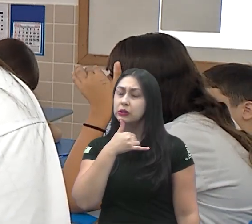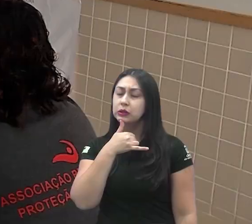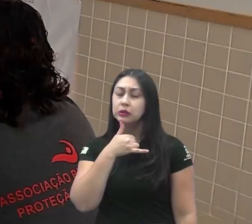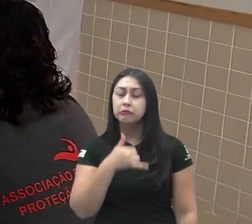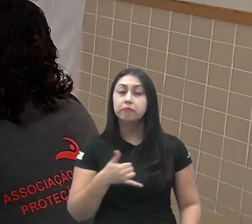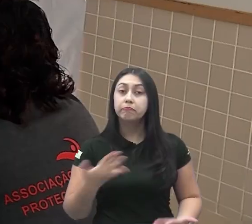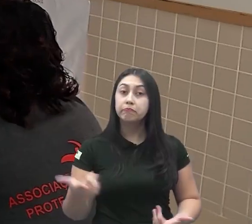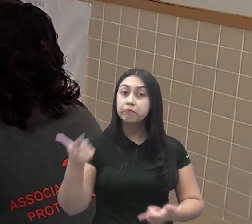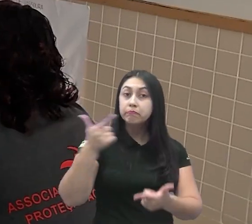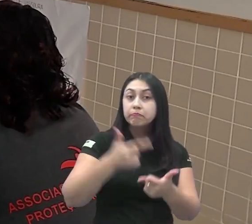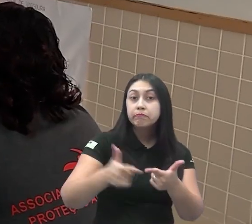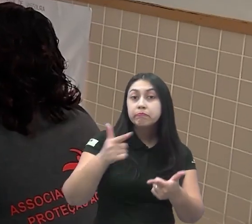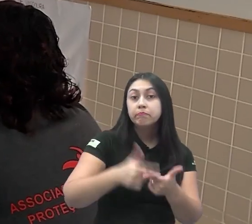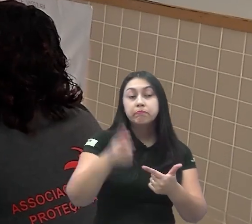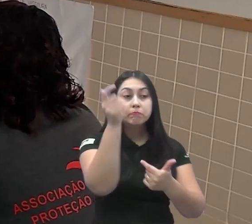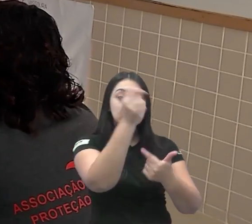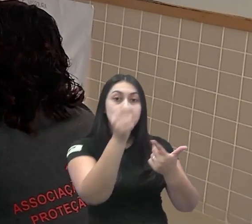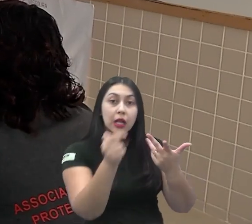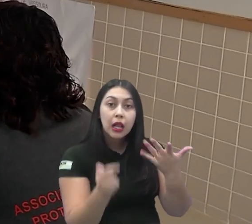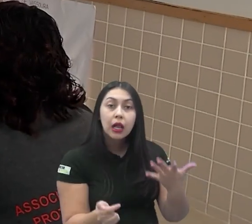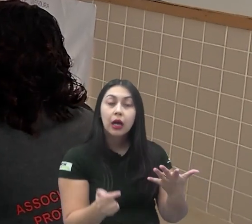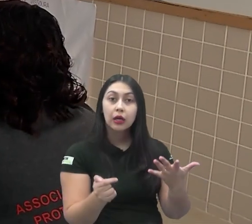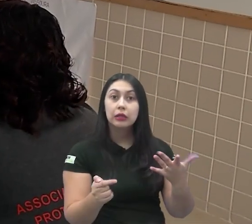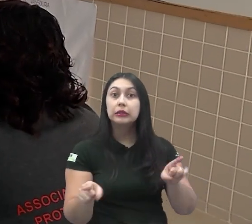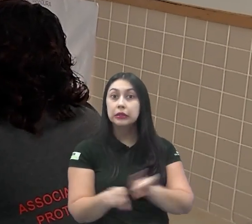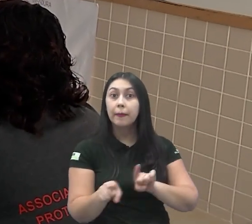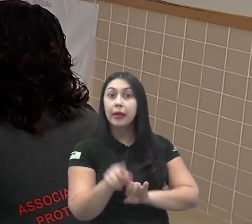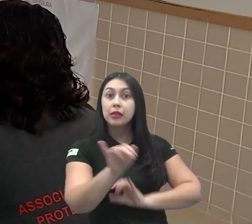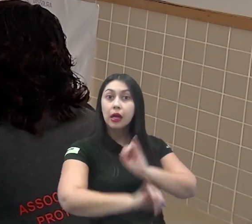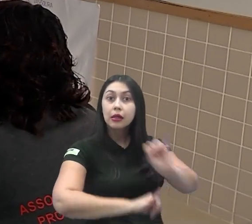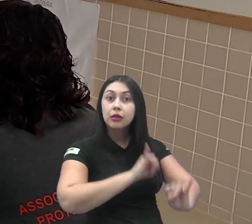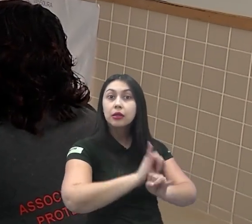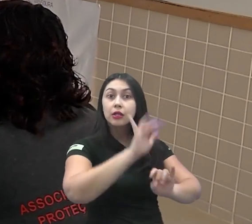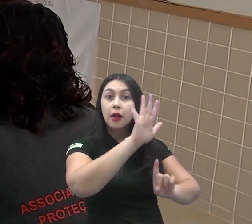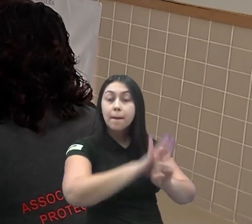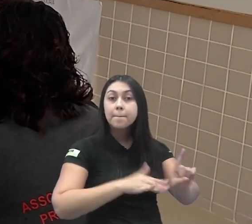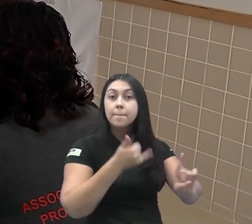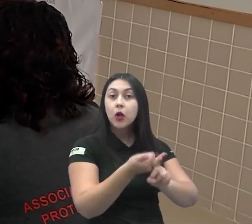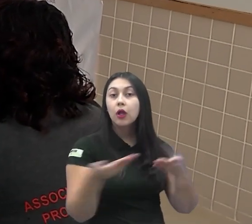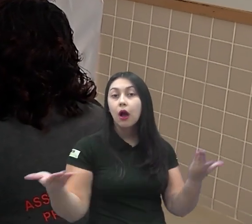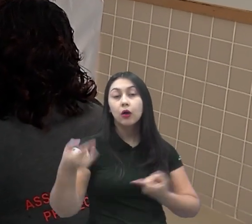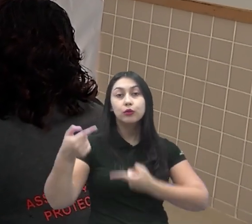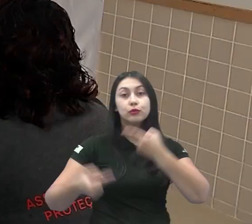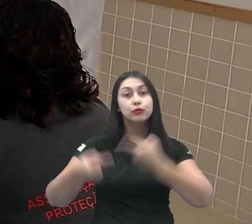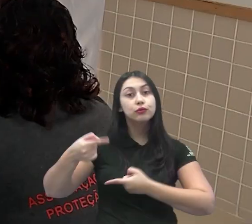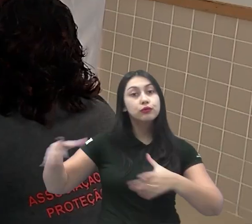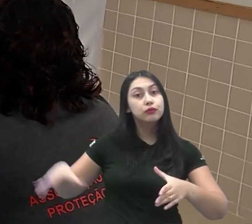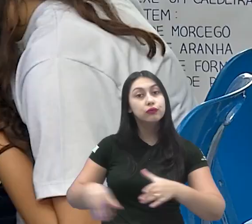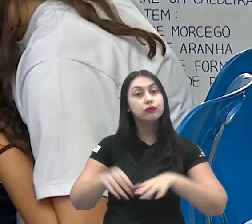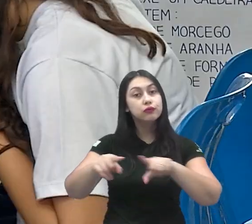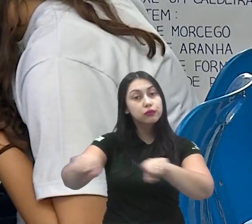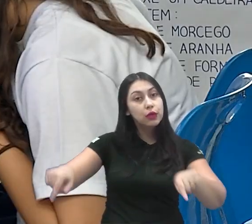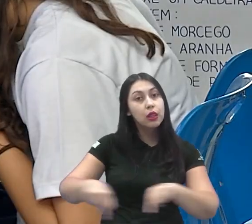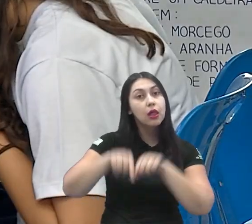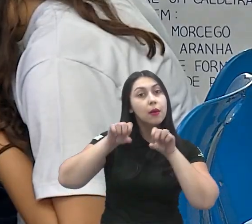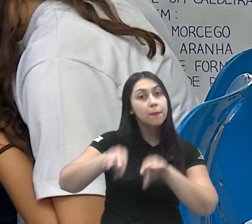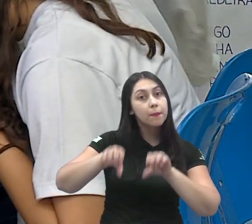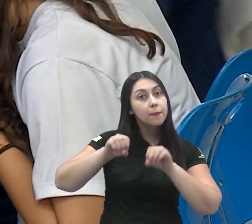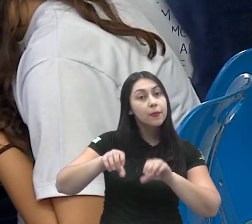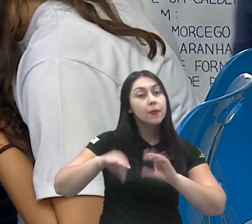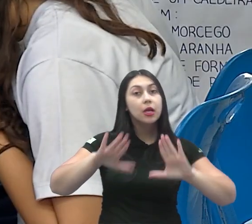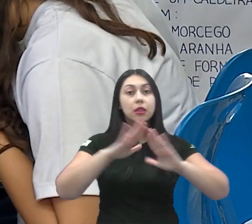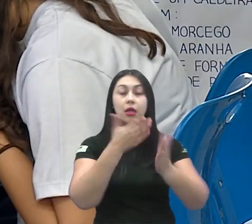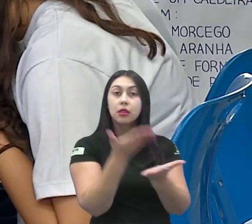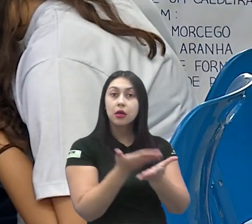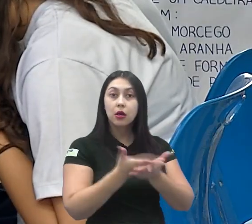chateada. Este e outros casos de bullying e cyberbullying viraram tema de debate nas salas de aula da Rede Municipal